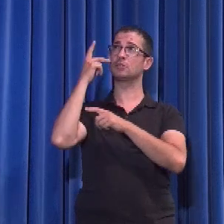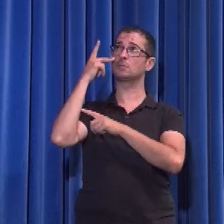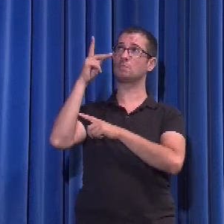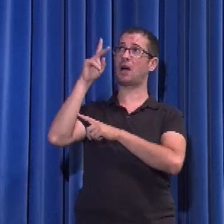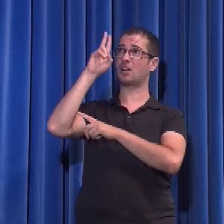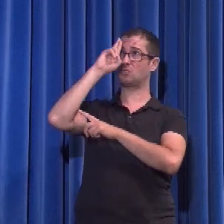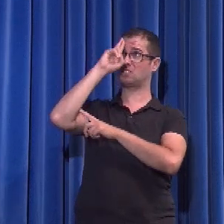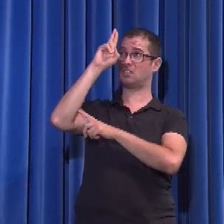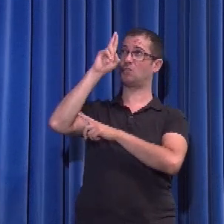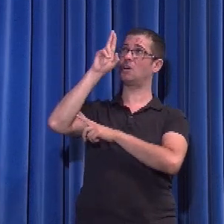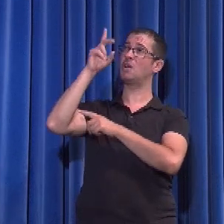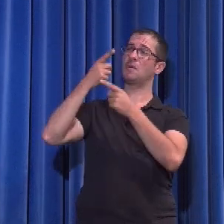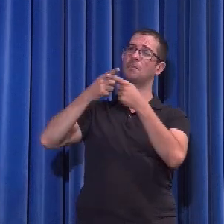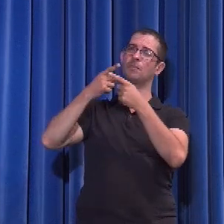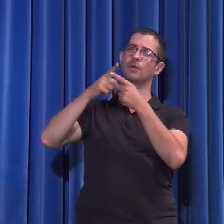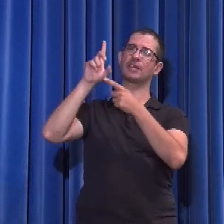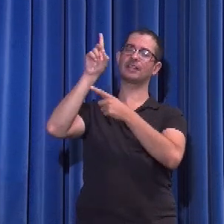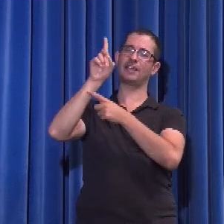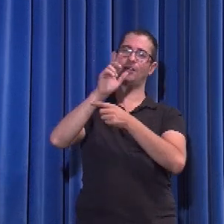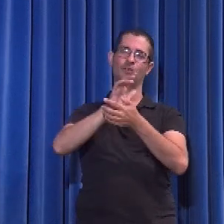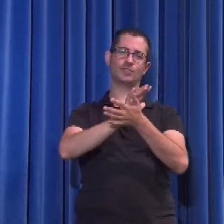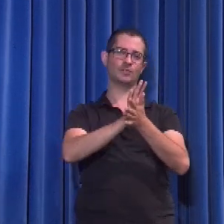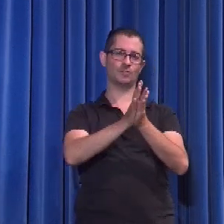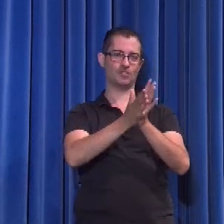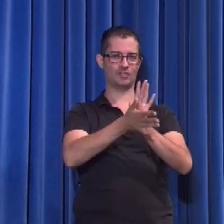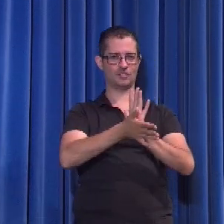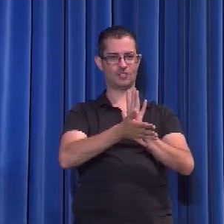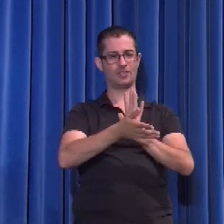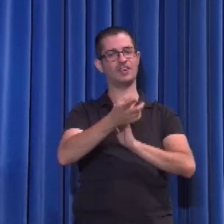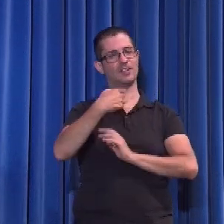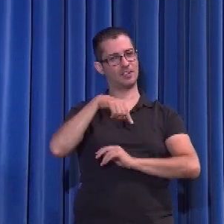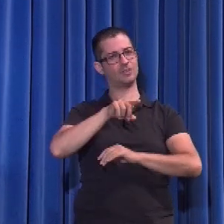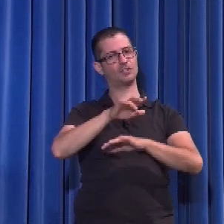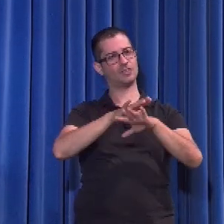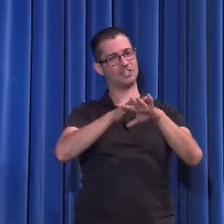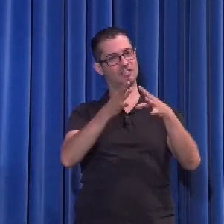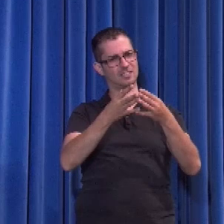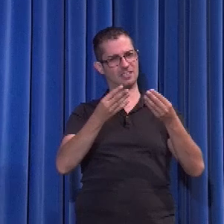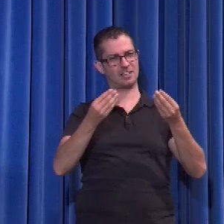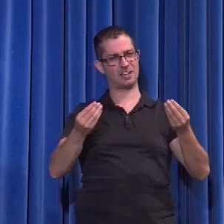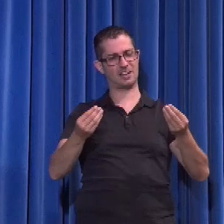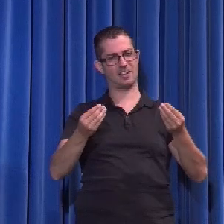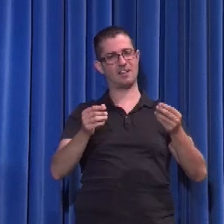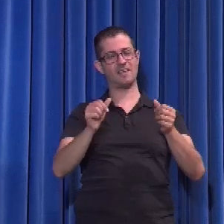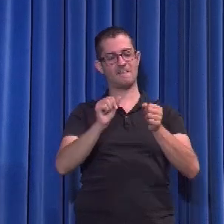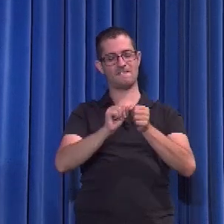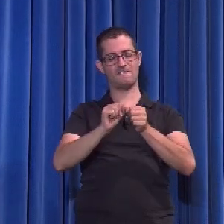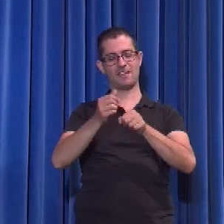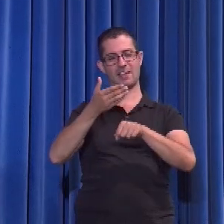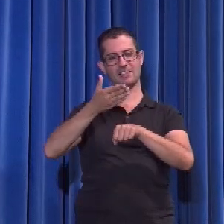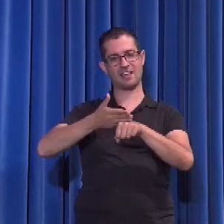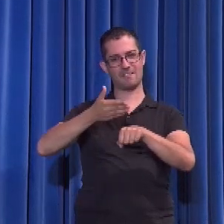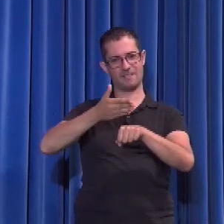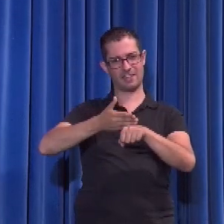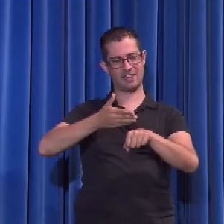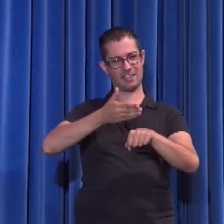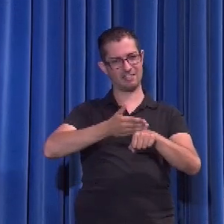porque Ele nos despedaçou e nos sarará. Fez a ferida e a